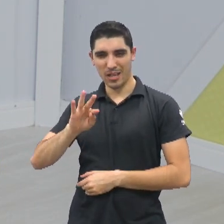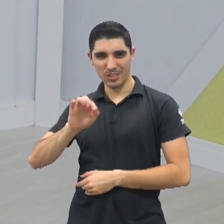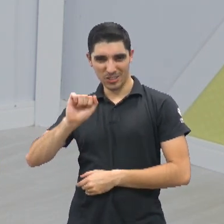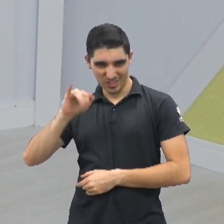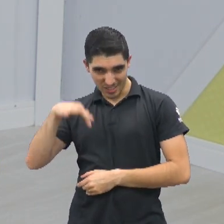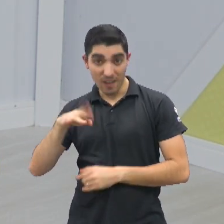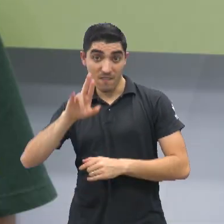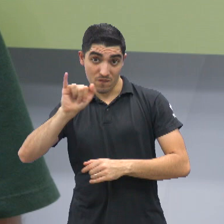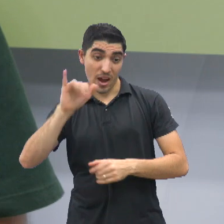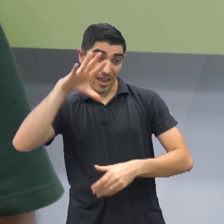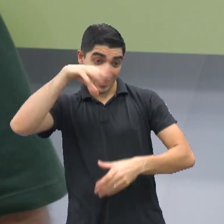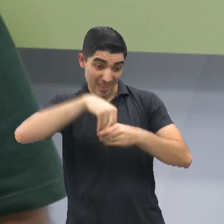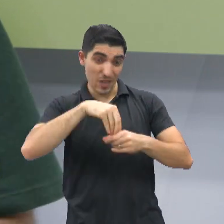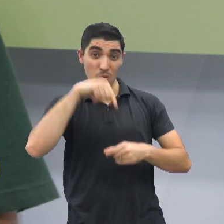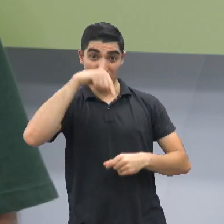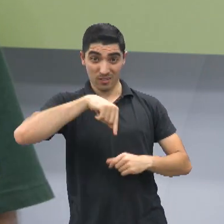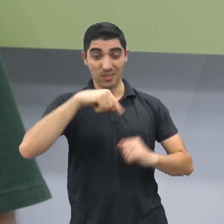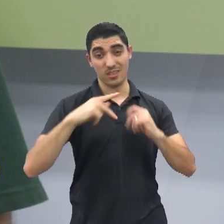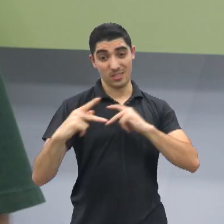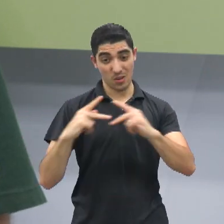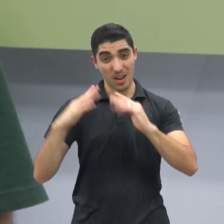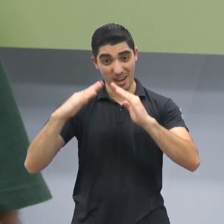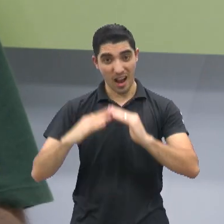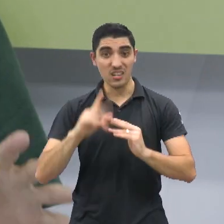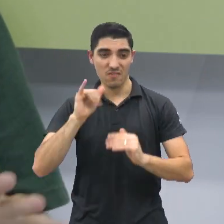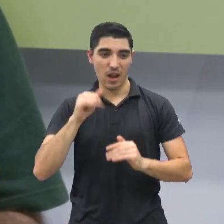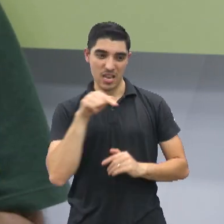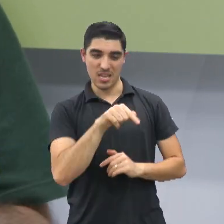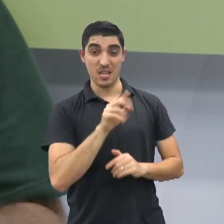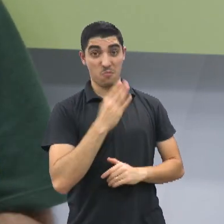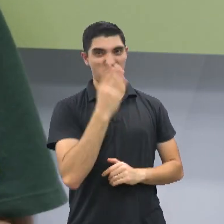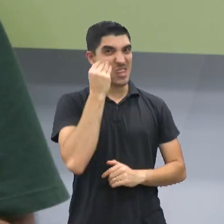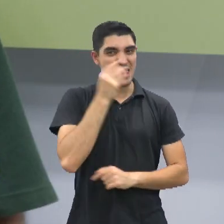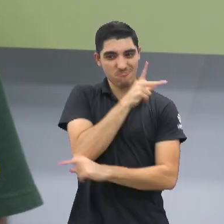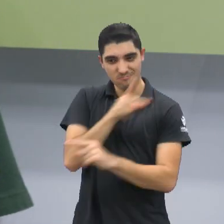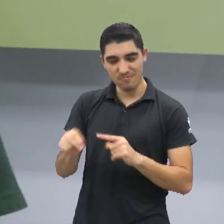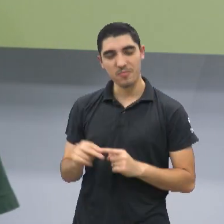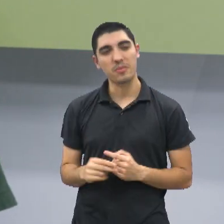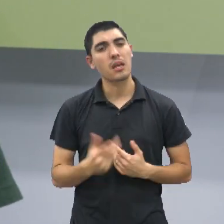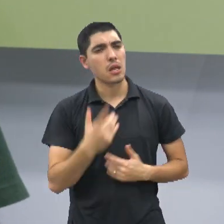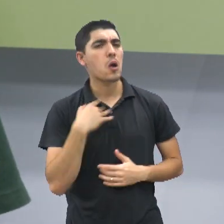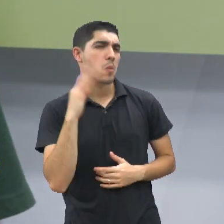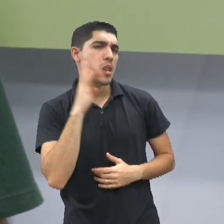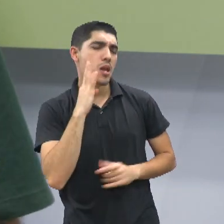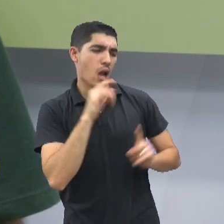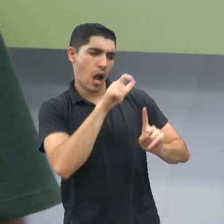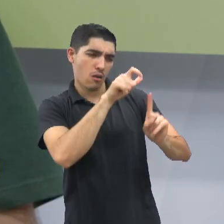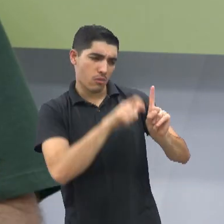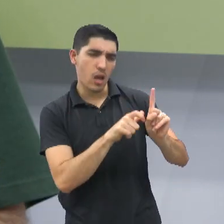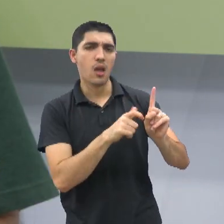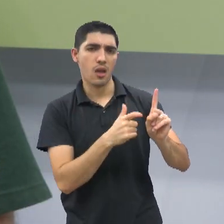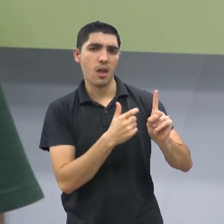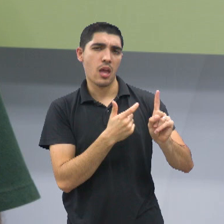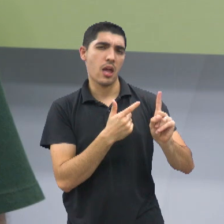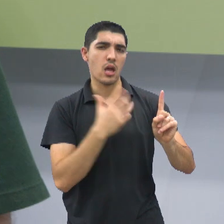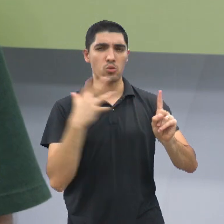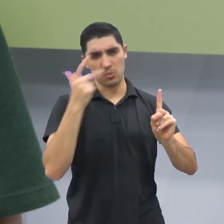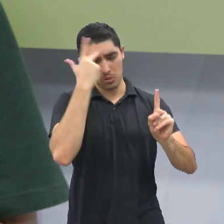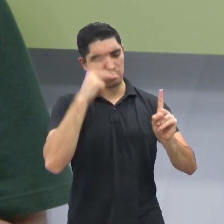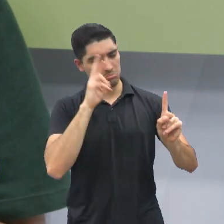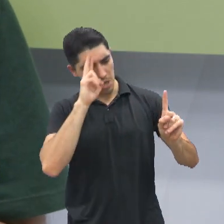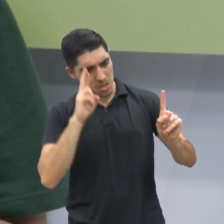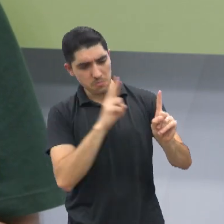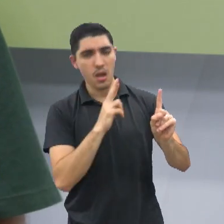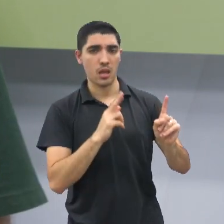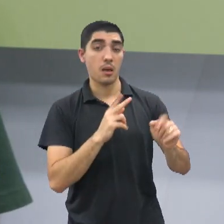equipe agora que é o fogão Ah eu acho legal né acho que a torcida Apesar num primeiro momento deve receber bem o sebastiã mas lógico que quando a a bola subir lá